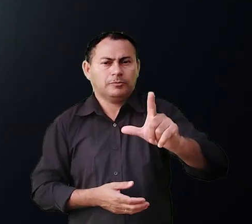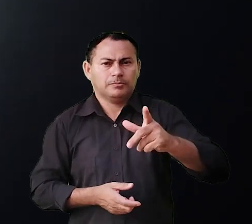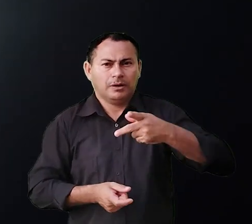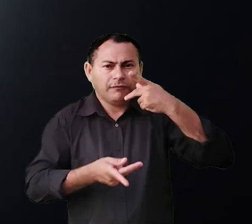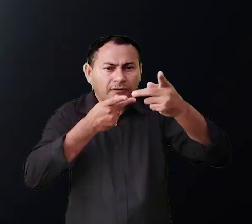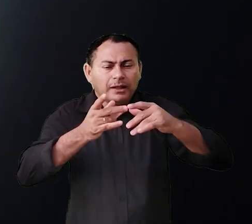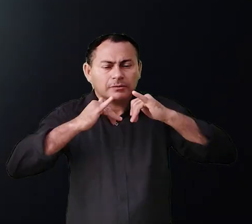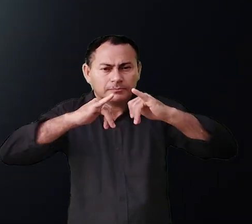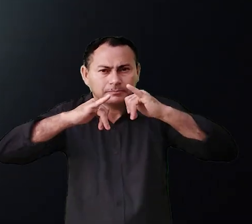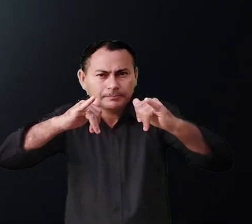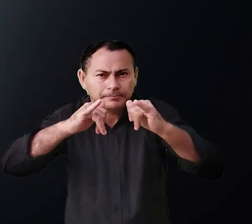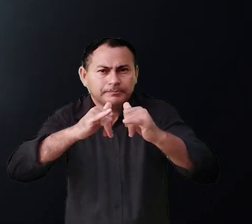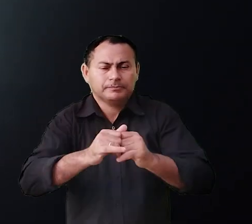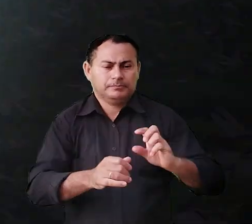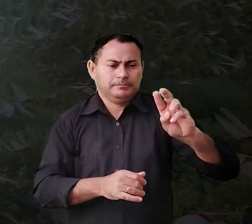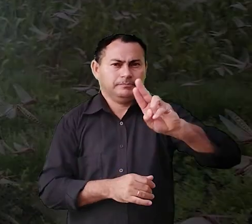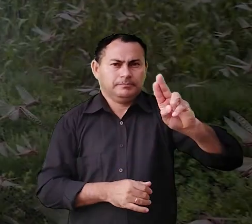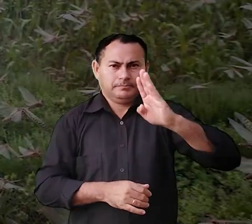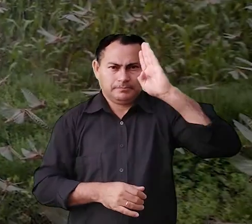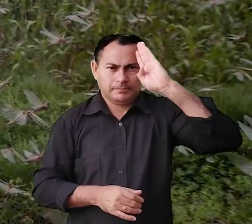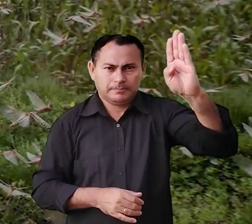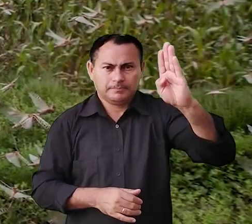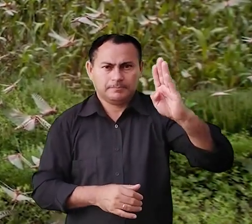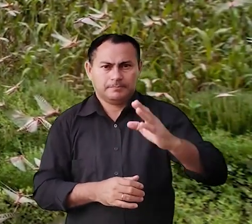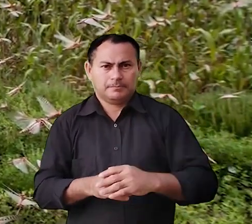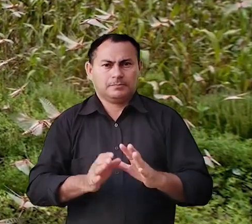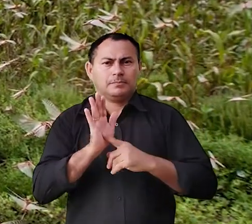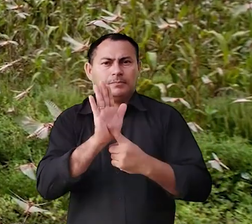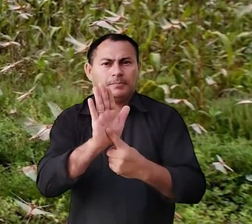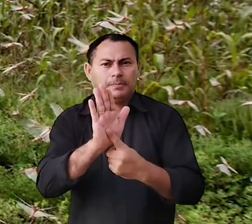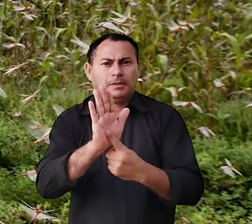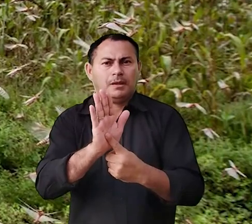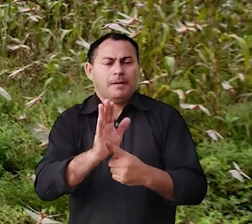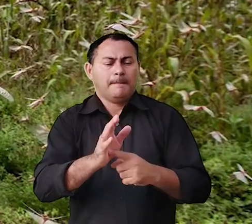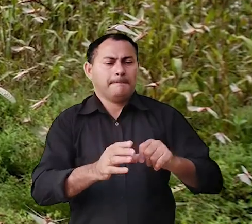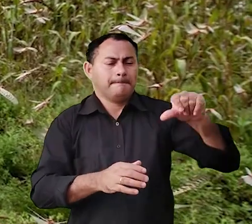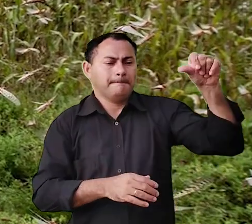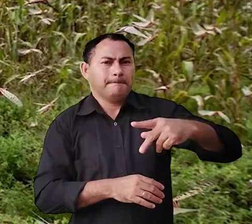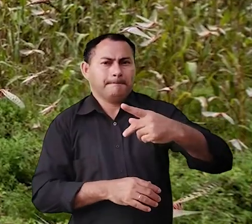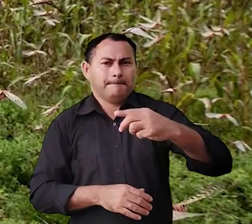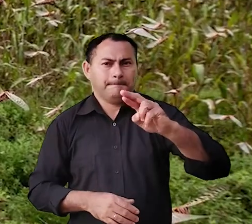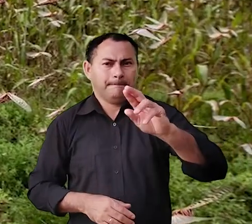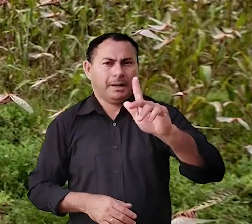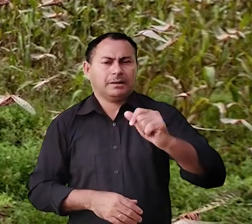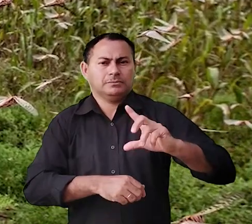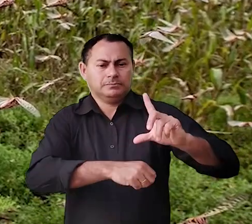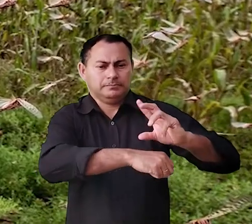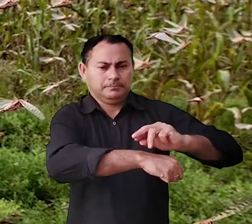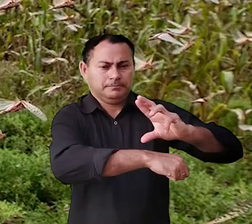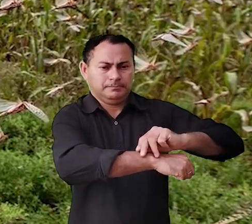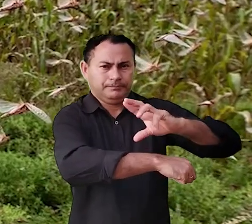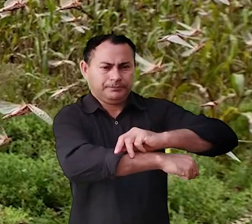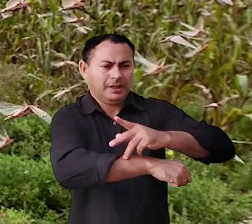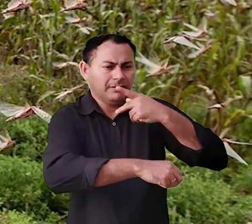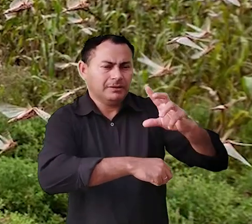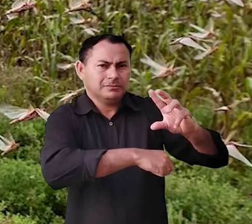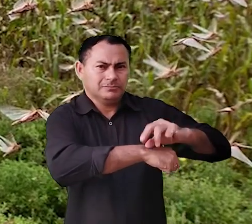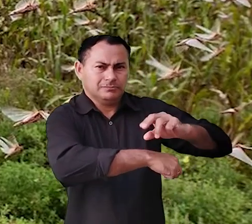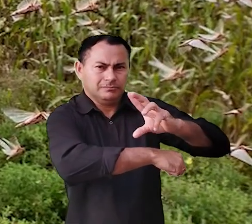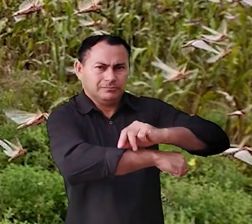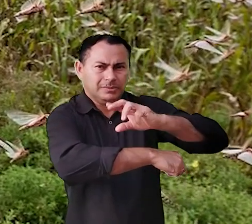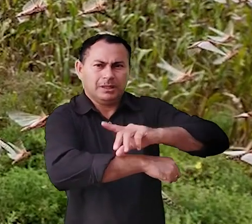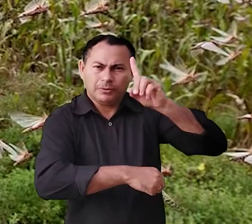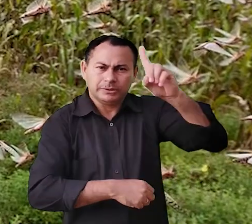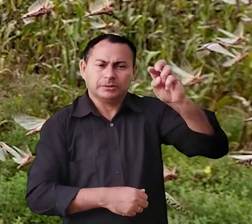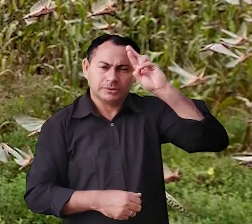Joel profetiza, ele se utiliza principalmente da ilustração da praga dos gafanhotos. Ele diz que a praga